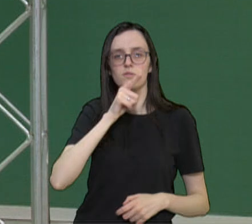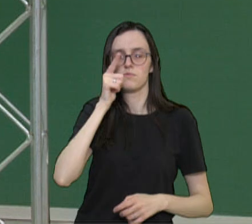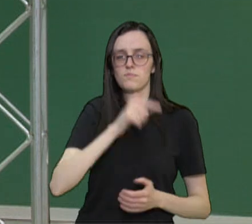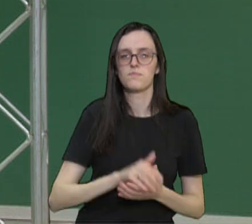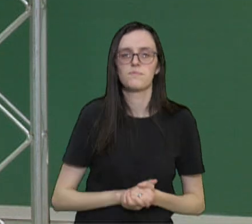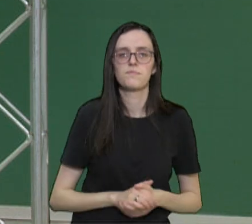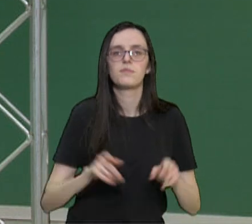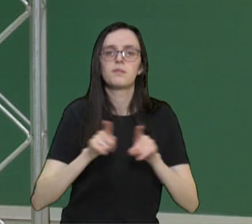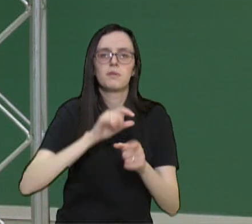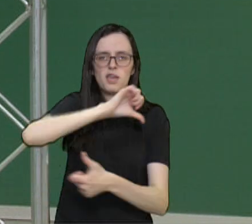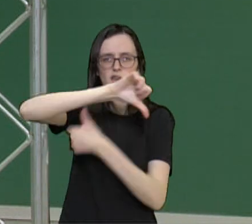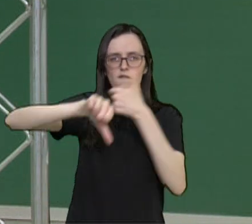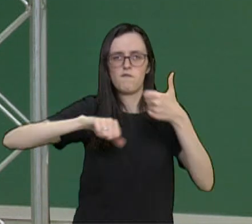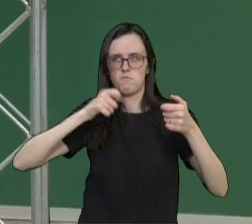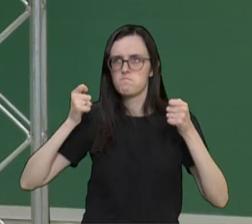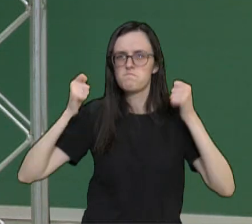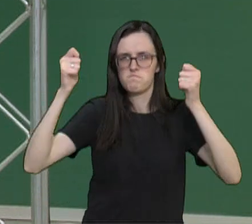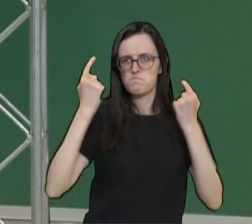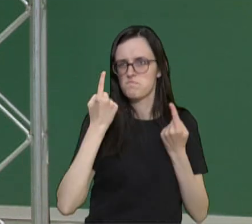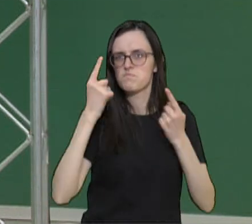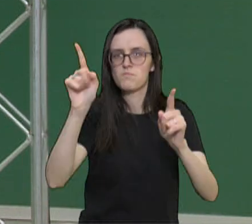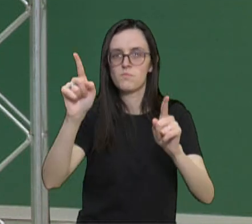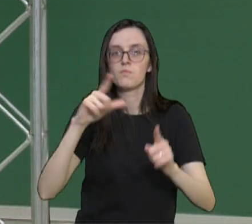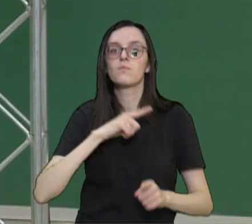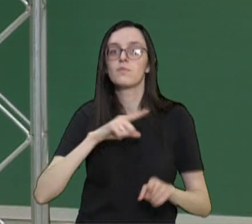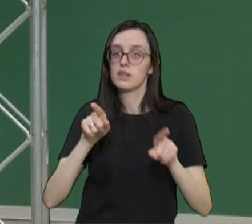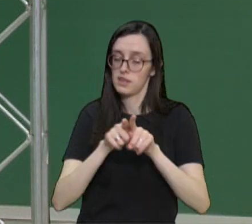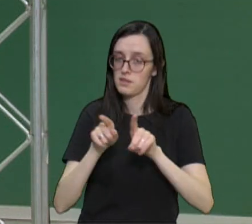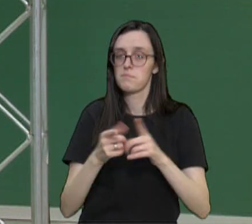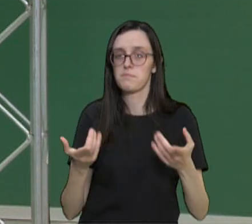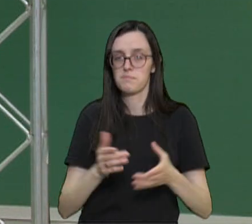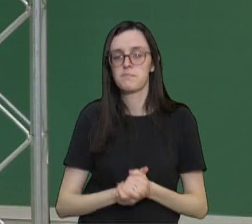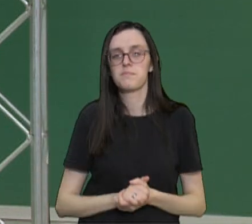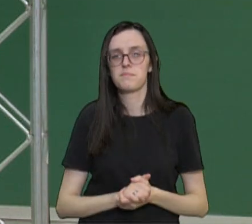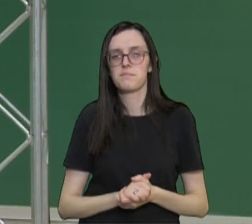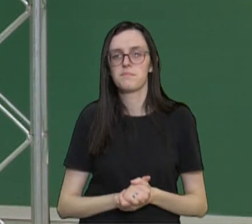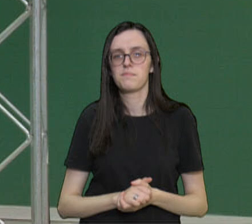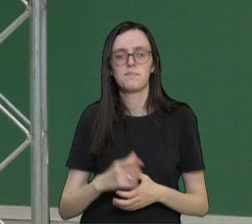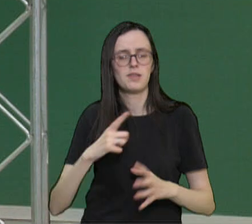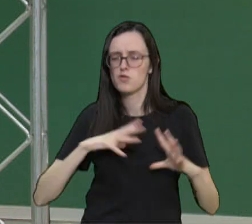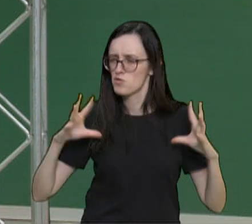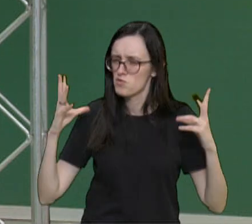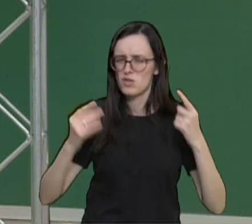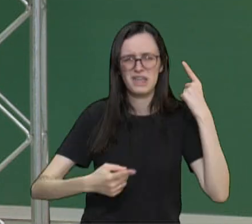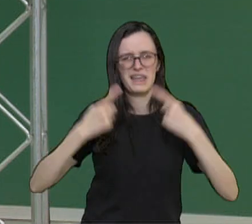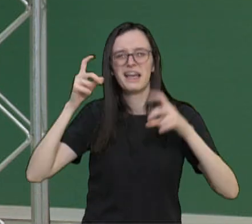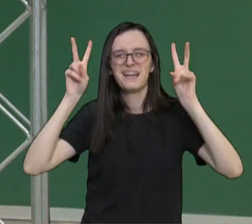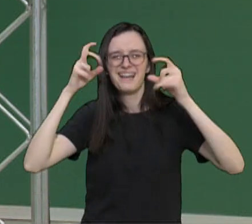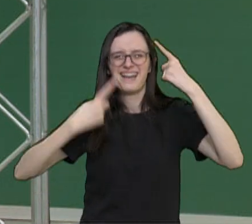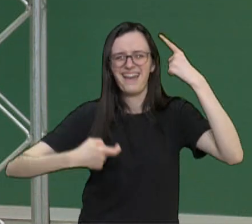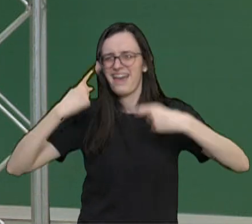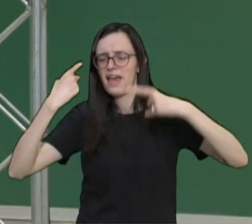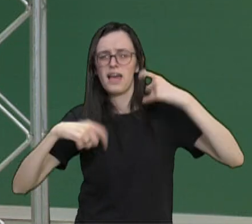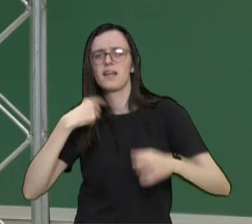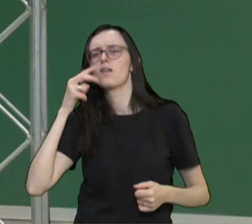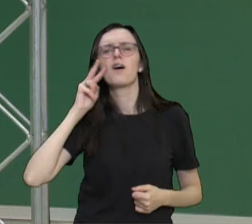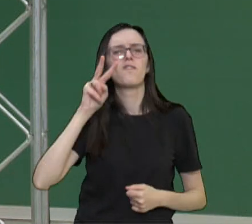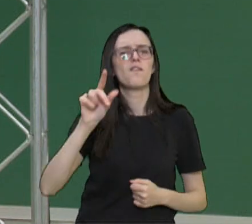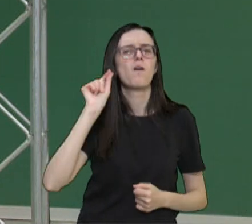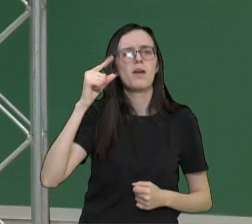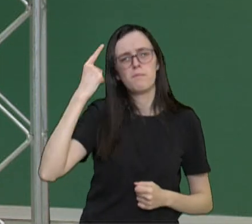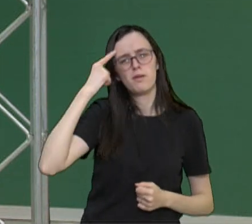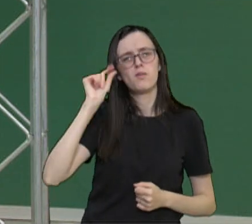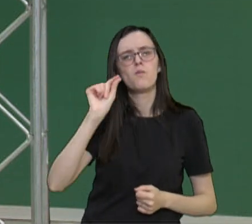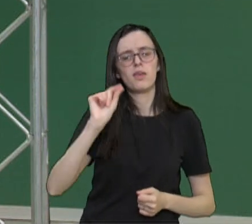Reforma Protestante. Está tudo em guerra, né? Por causa de Lutero, está tudo em guerra. Então o que a gente para ver, para